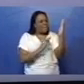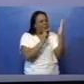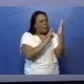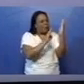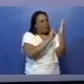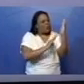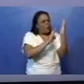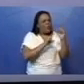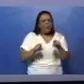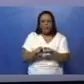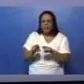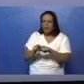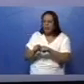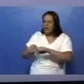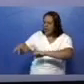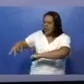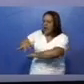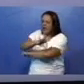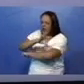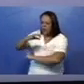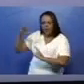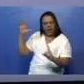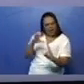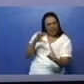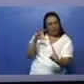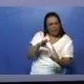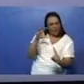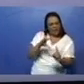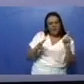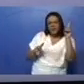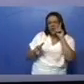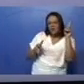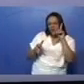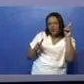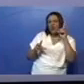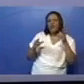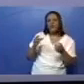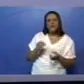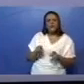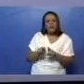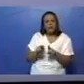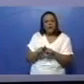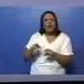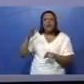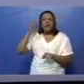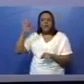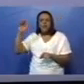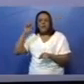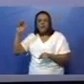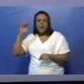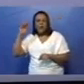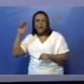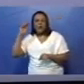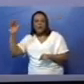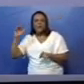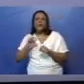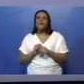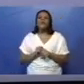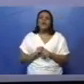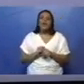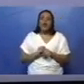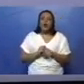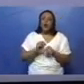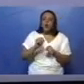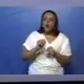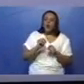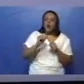ainda influencia o nosso dia a dia. A filosofia, grandes filósofos também, como o próprio Sócrates, quem nunca ouviu falar de